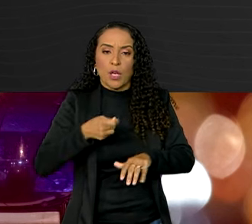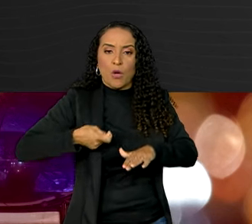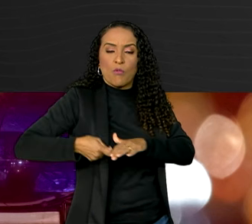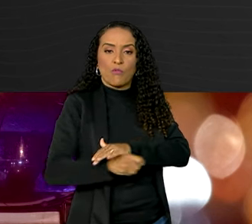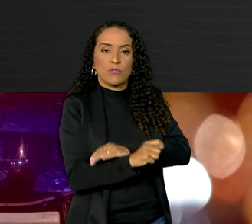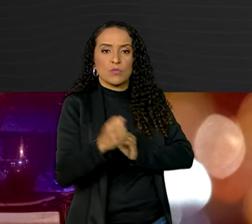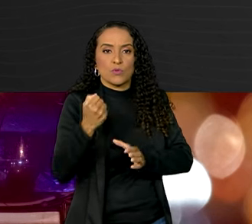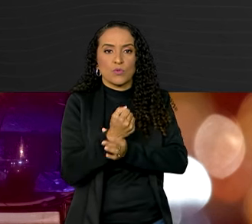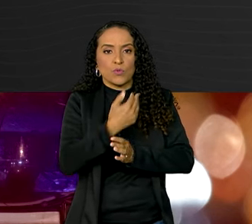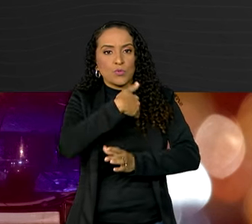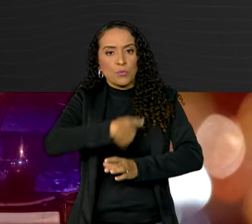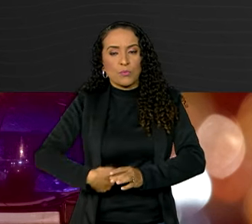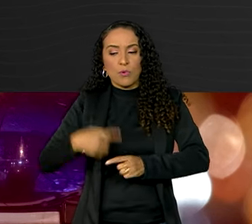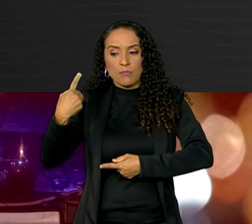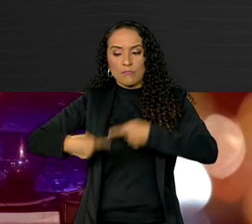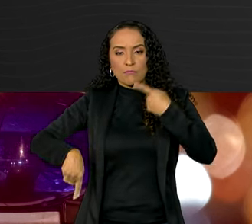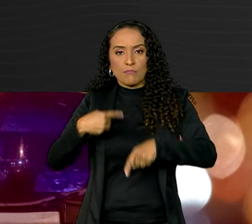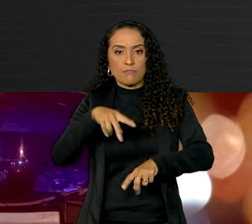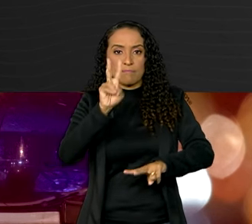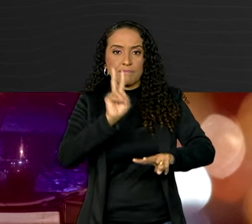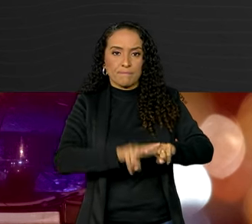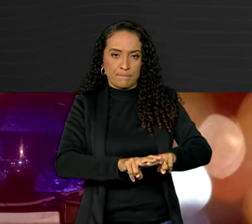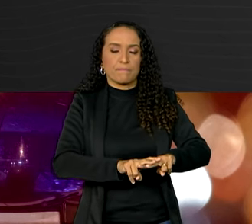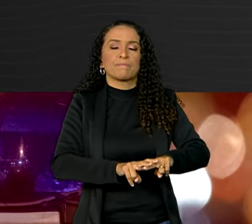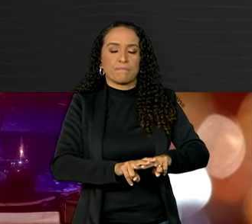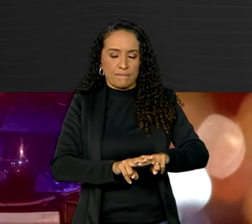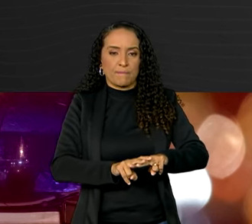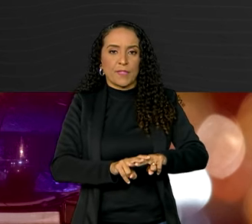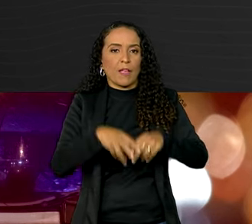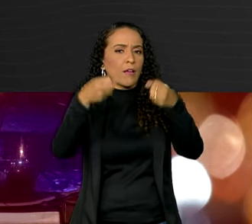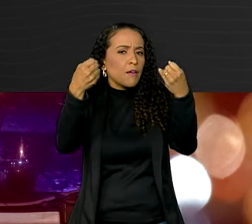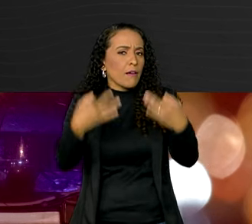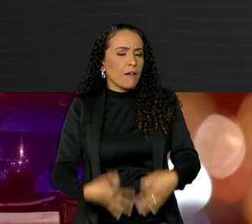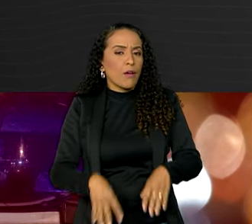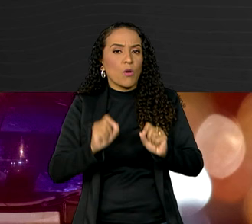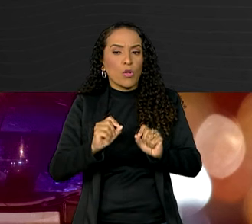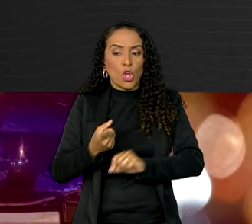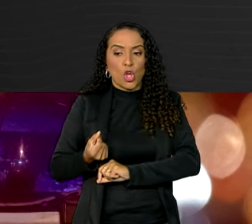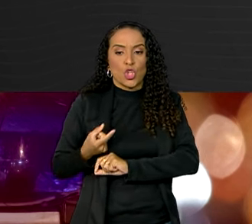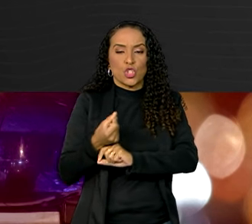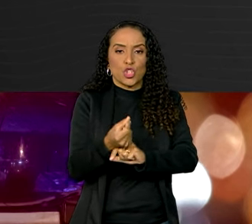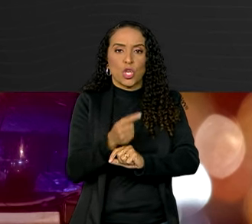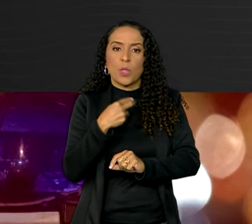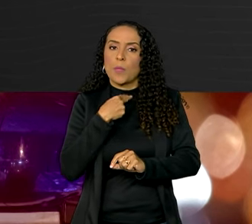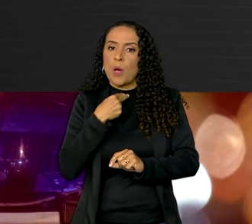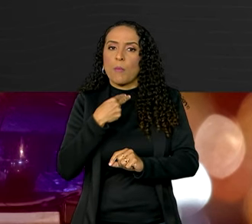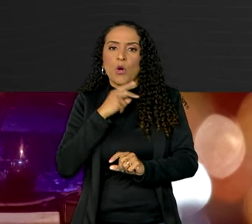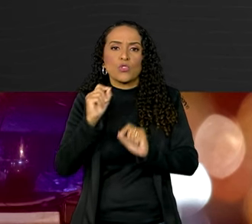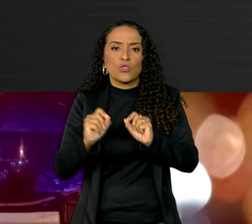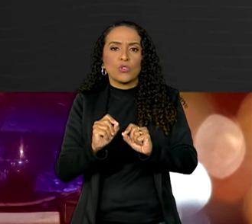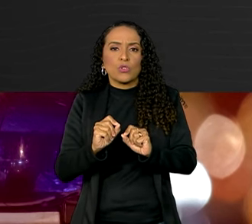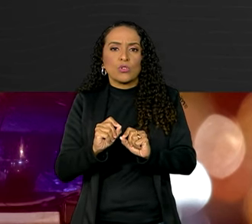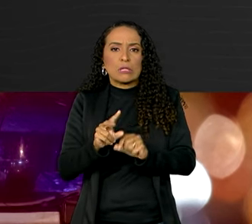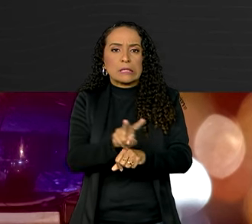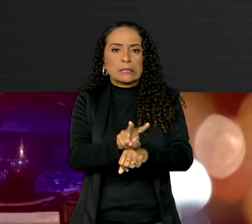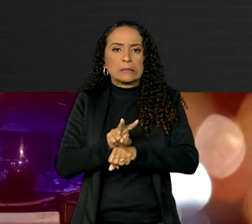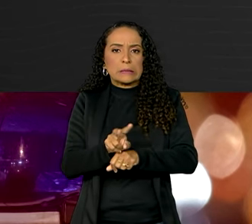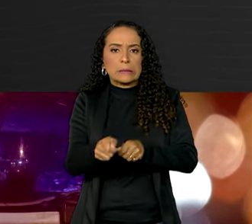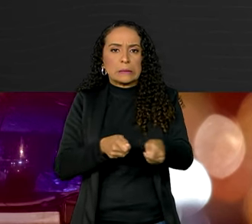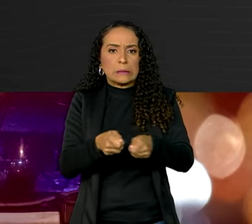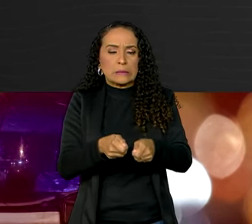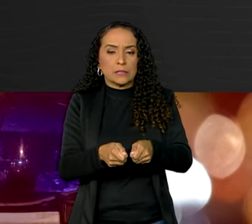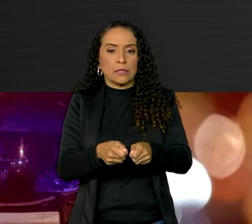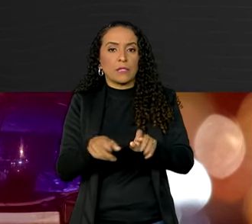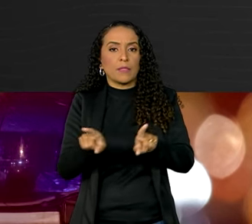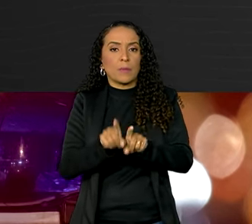de Segurança Pública e Política Penitenciária, com a definição de que os recursos não poderiam ser contingenciados.